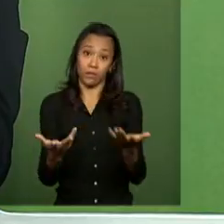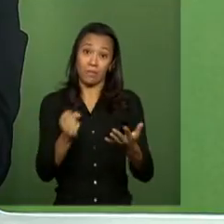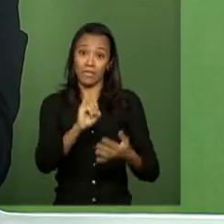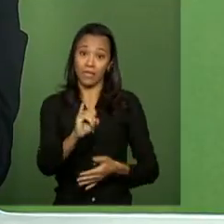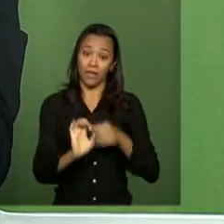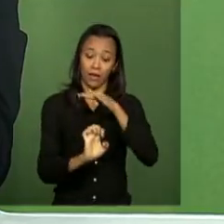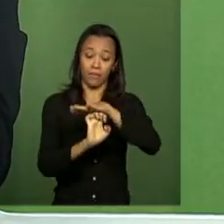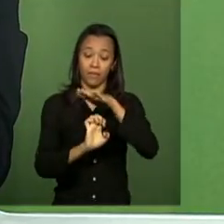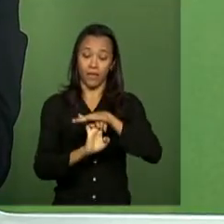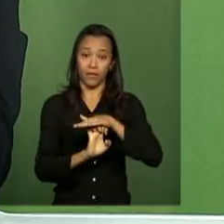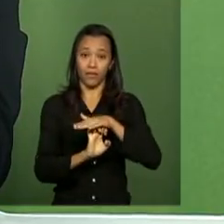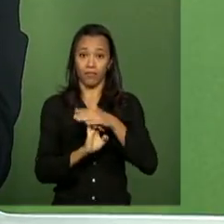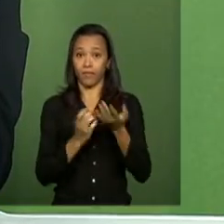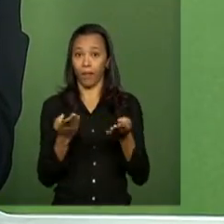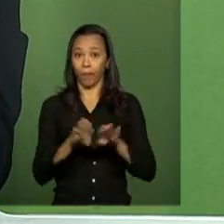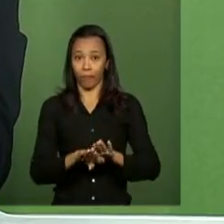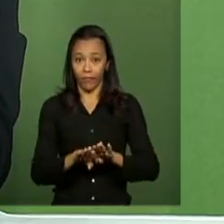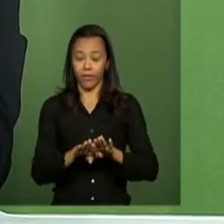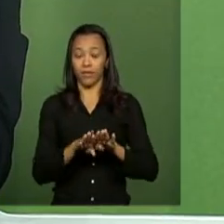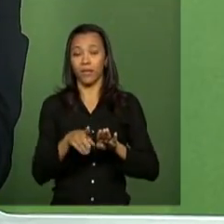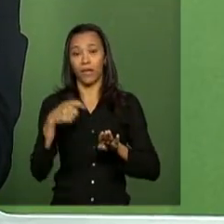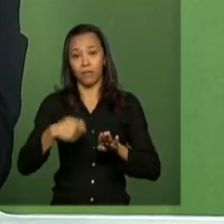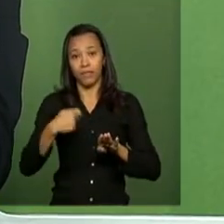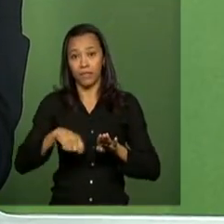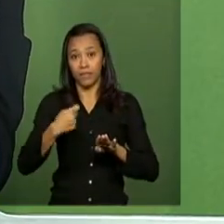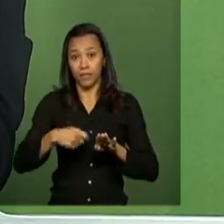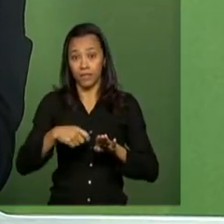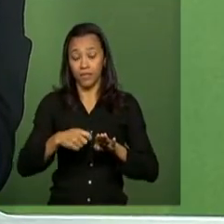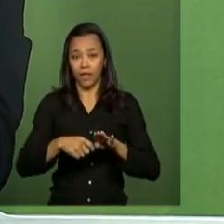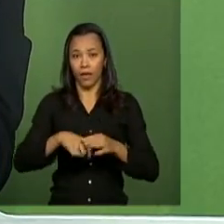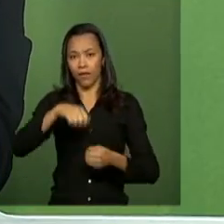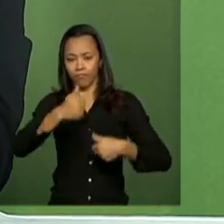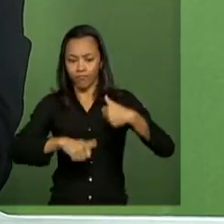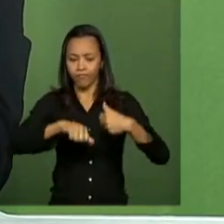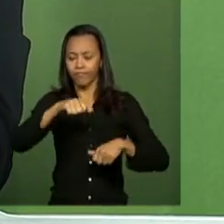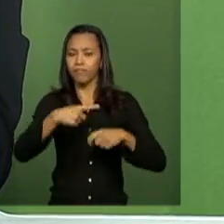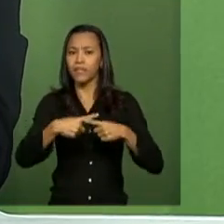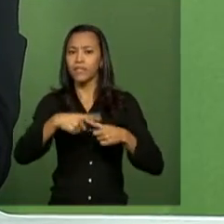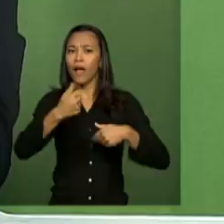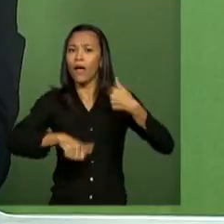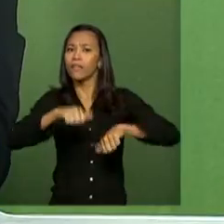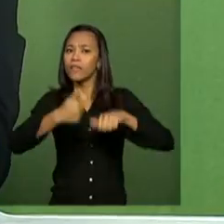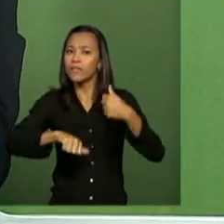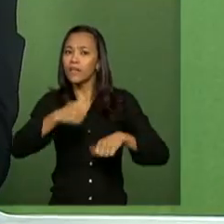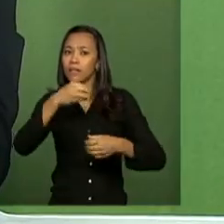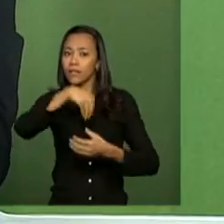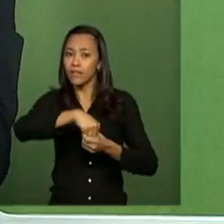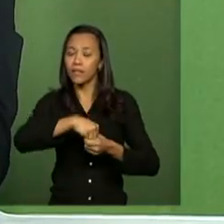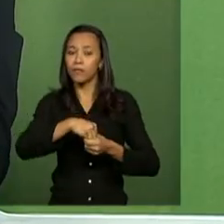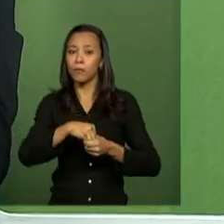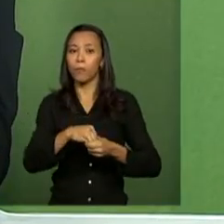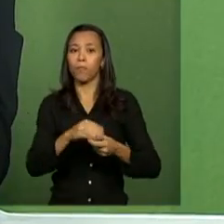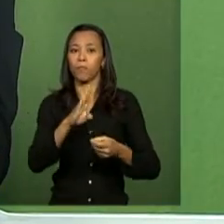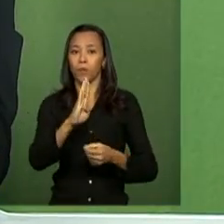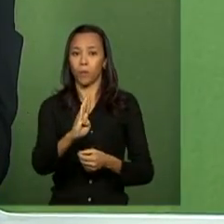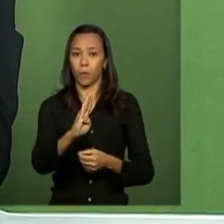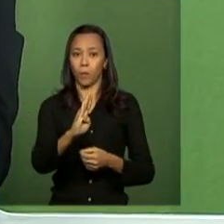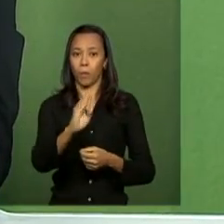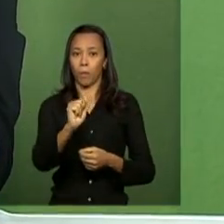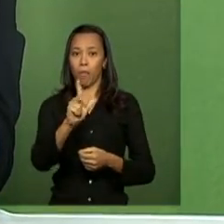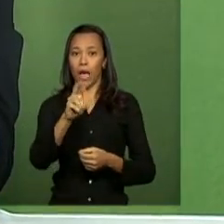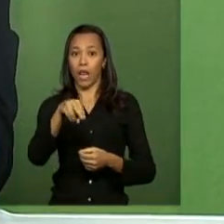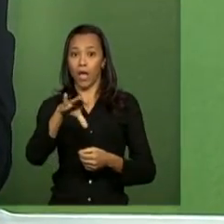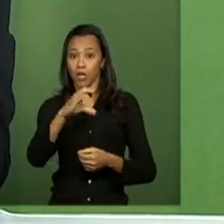balanço todo ano se ela não fez esse balanço torna uma multa de 550 reais por falta de cumprimento de